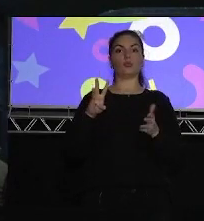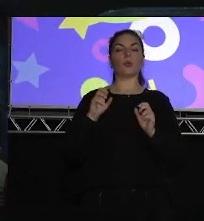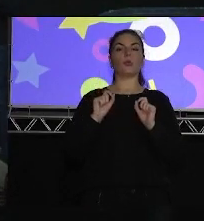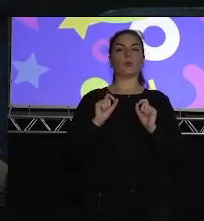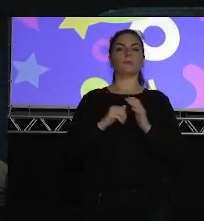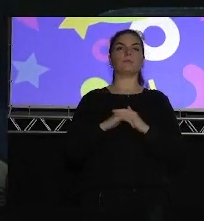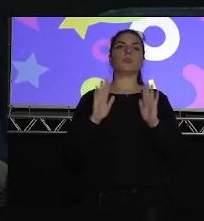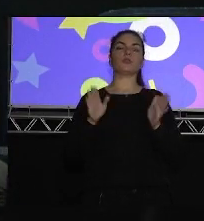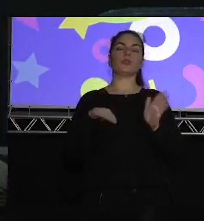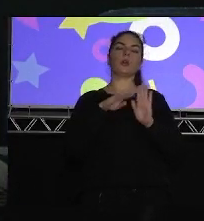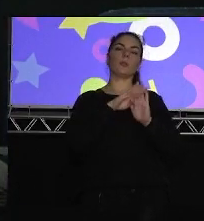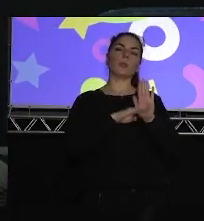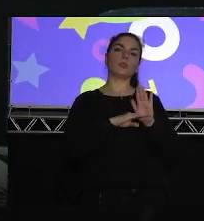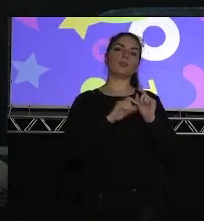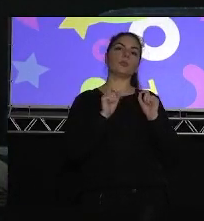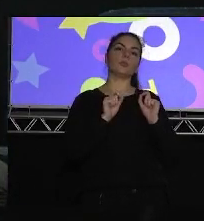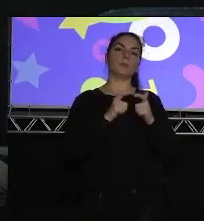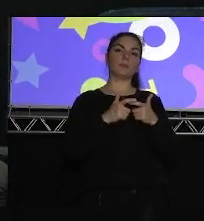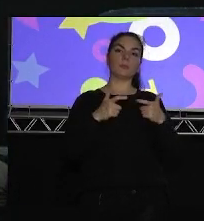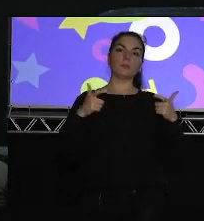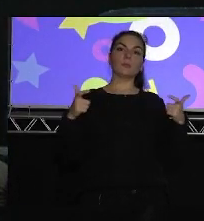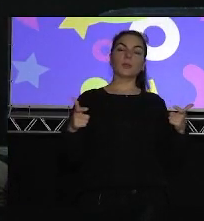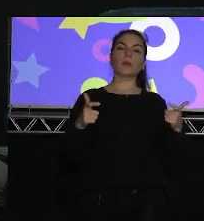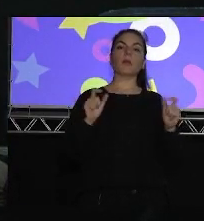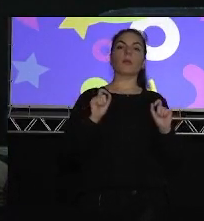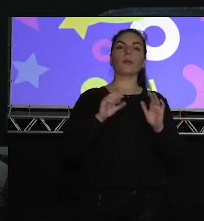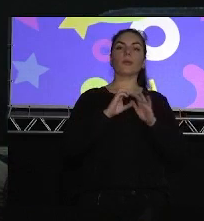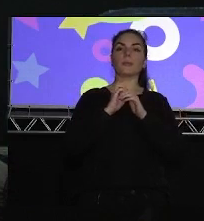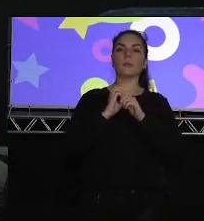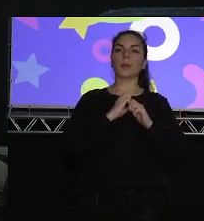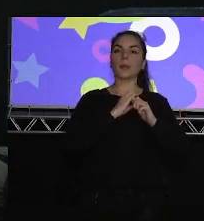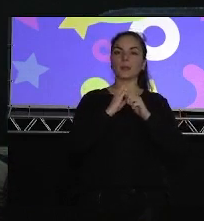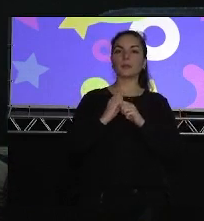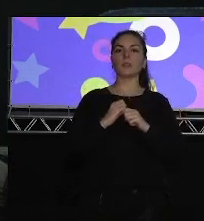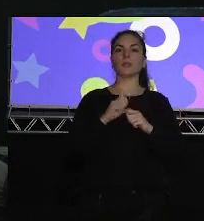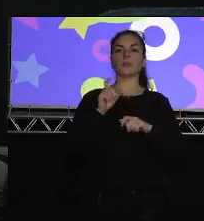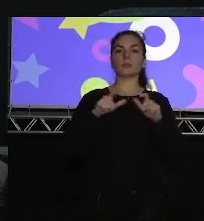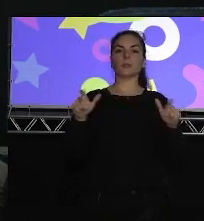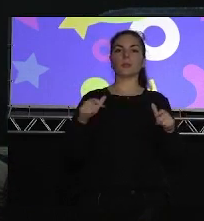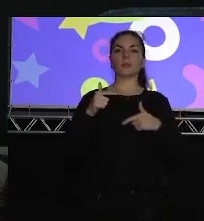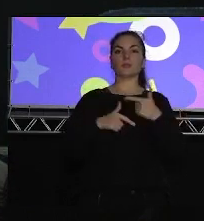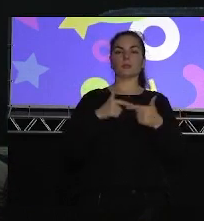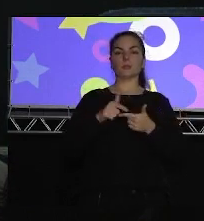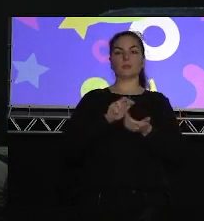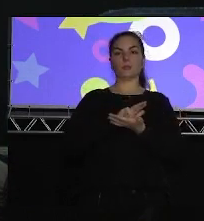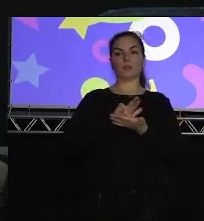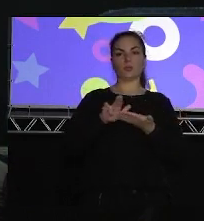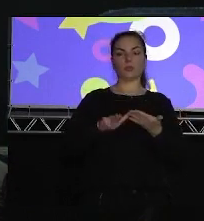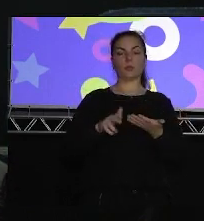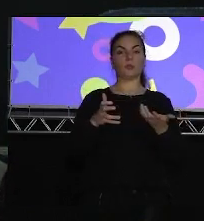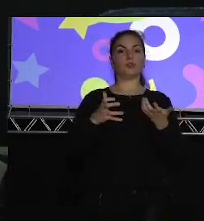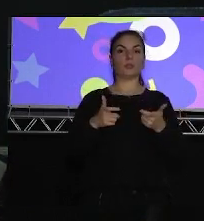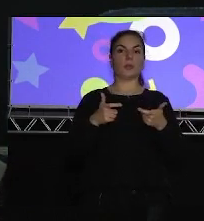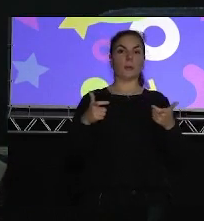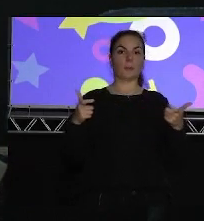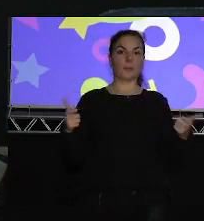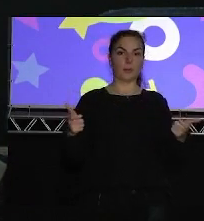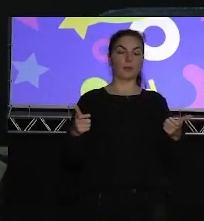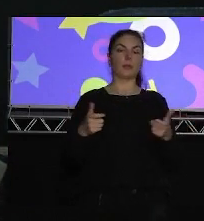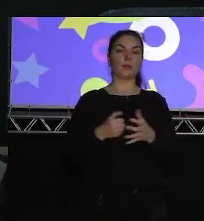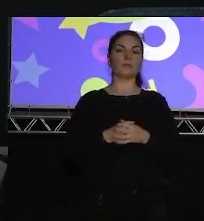para implementar, ampliar, né, toda a parte de métricas de fluxo de performance do portfólio, a gente quer amplificar isso,